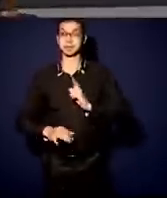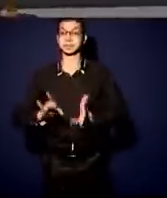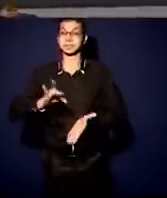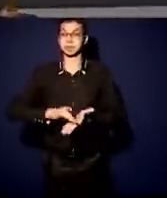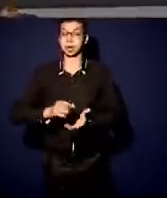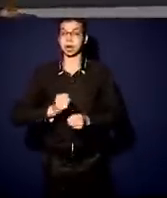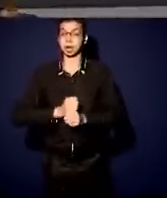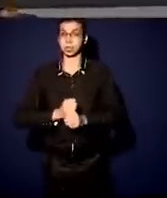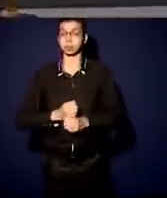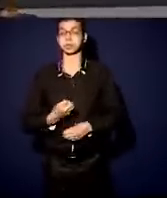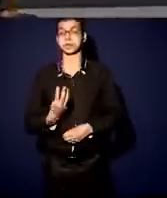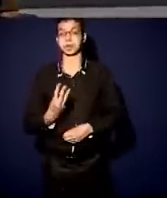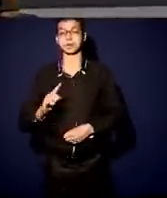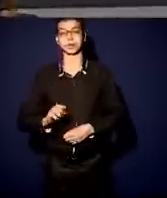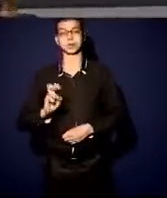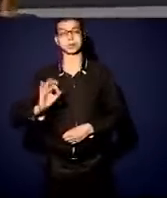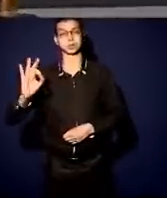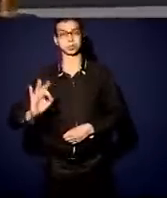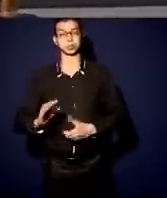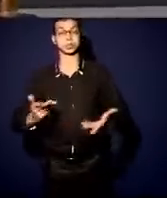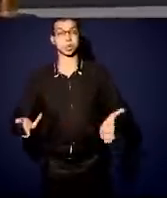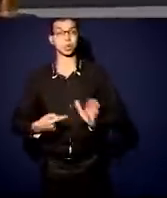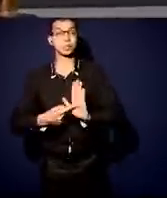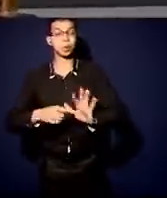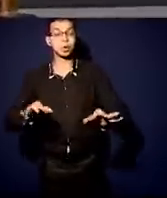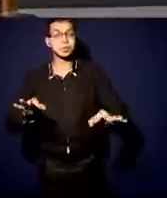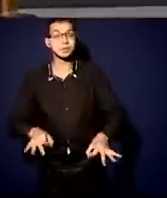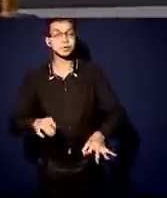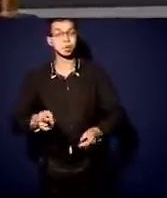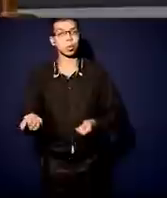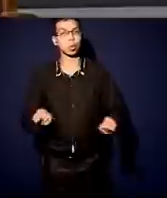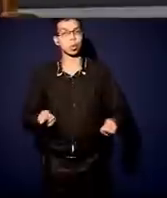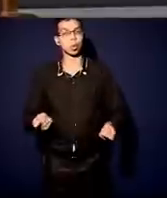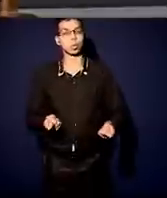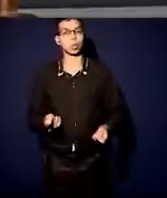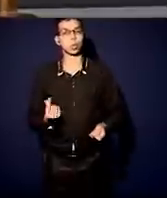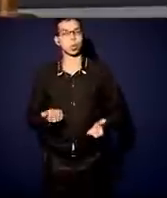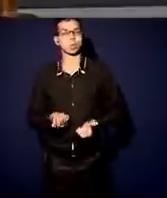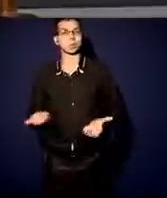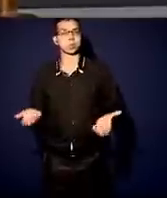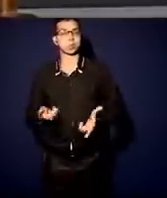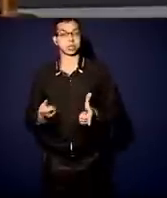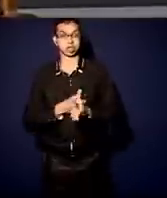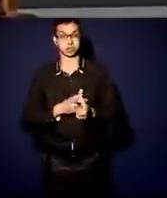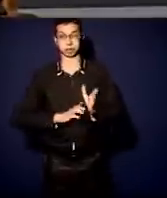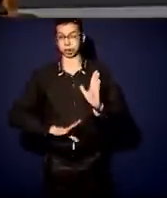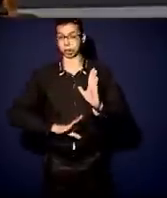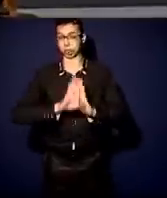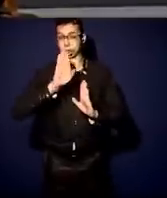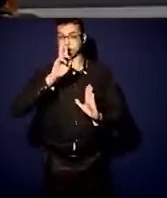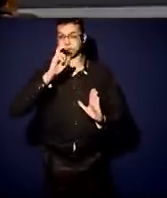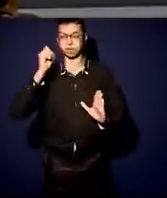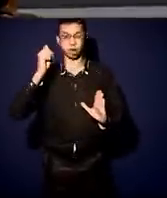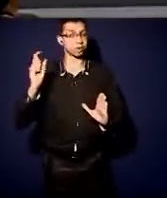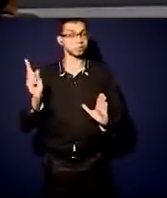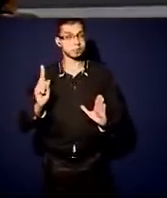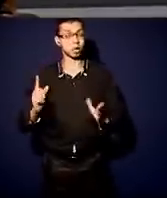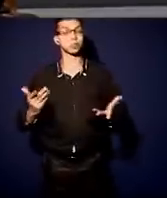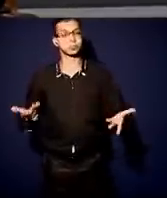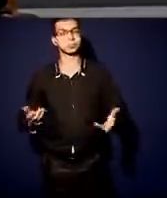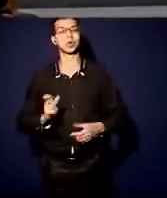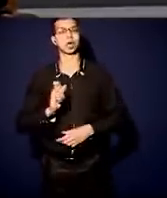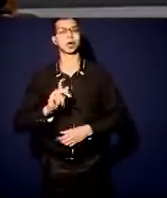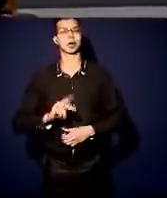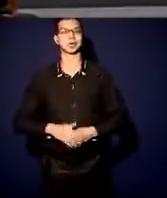dá sinalização que você vai controlar despesa que o Brasil a dívida não vai crescer de forma exclusiva que você abre um espaço